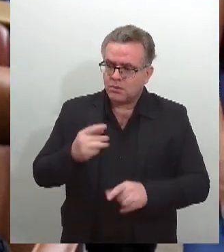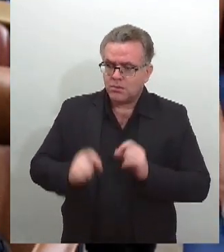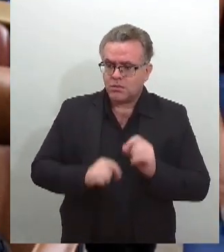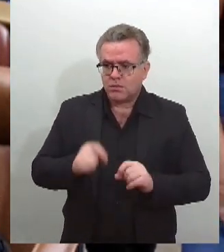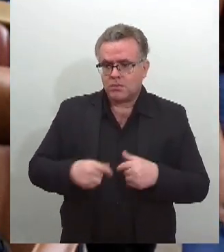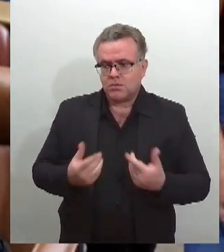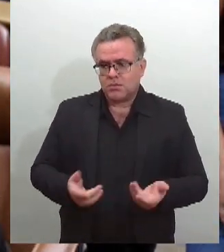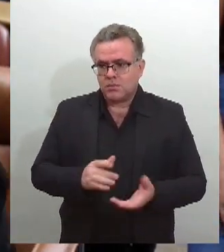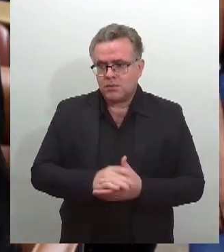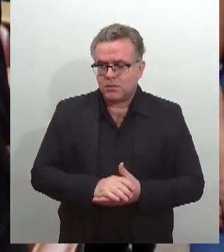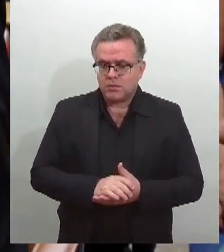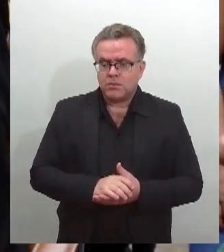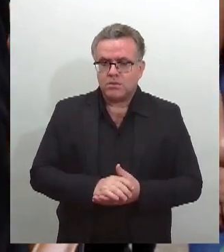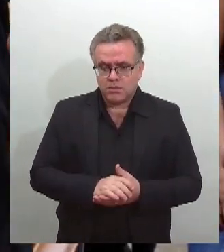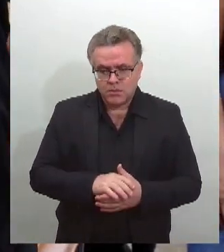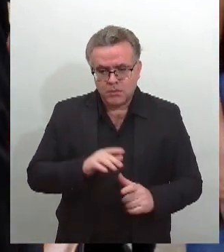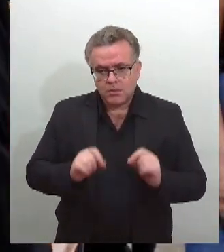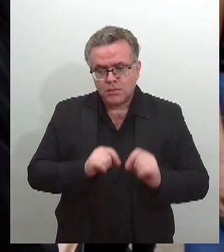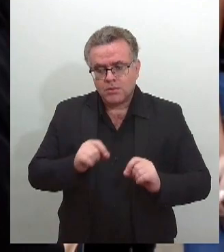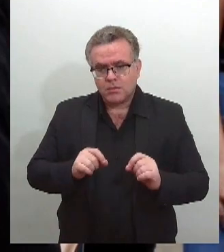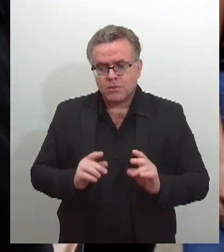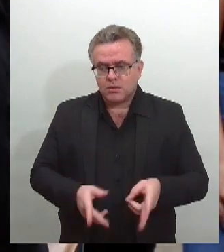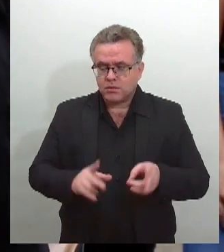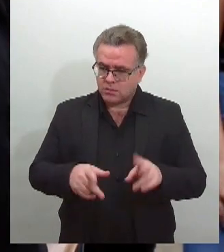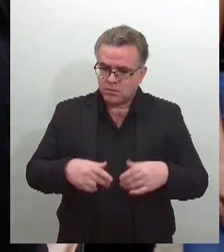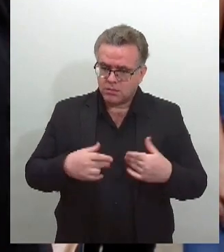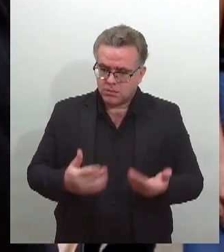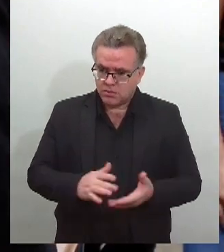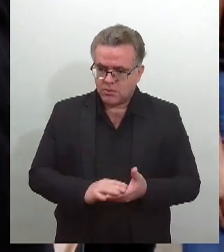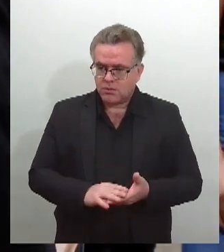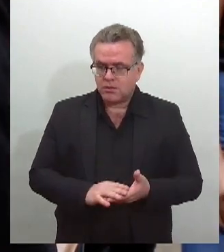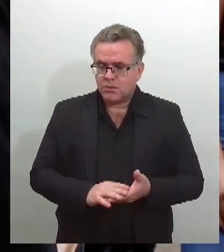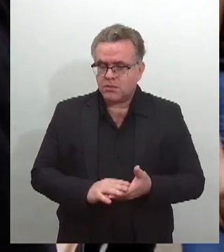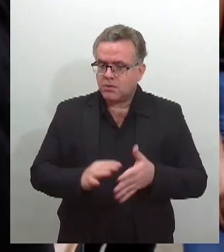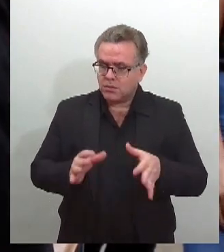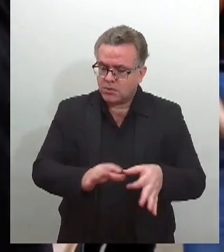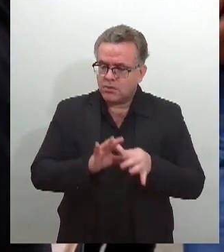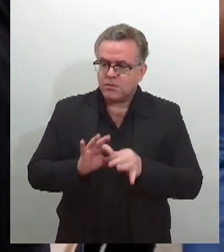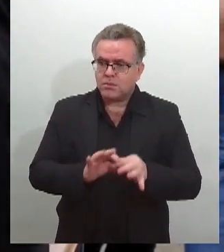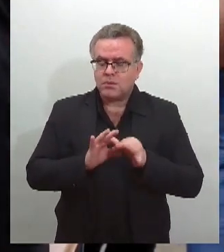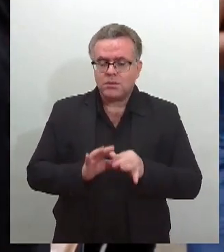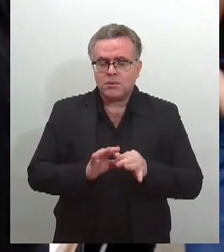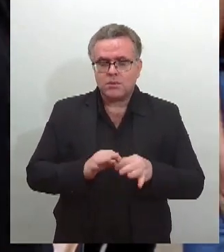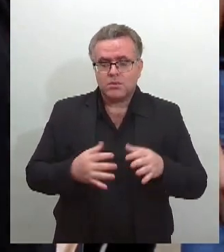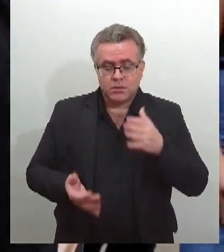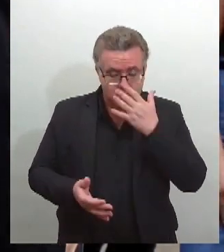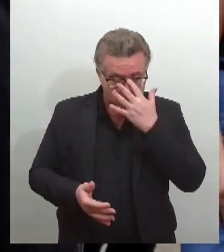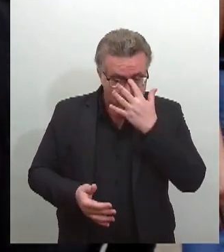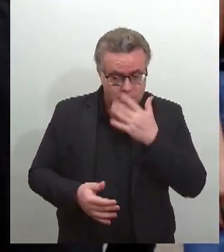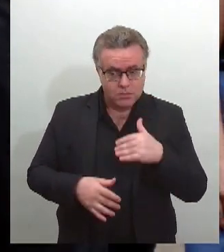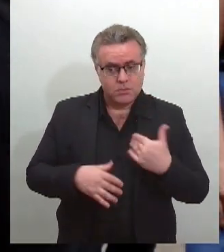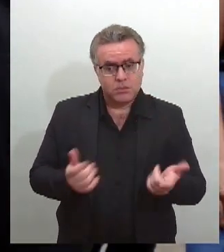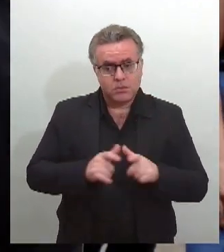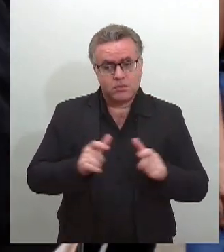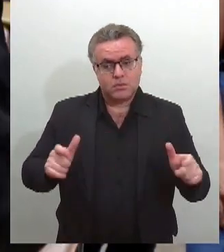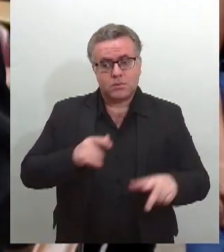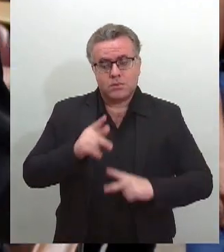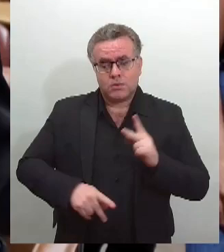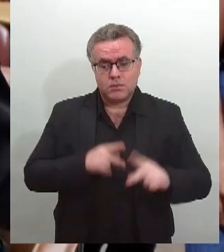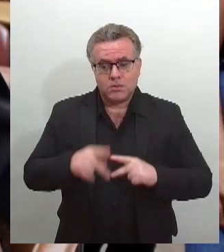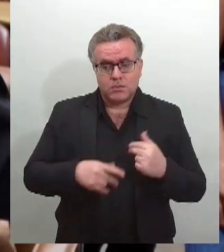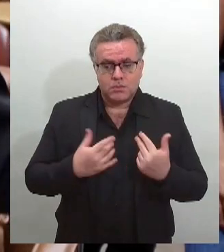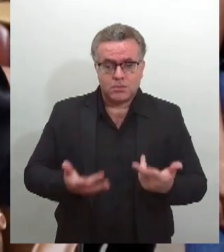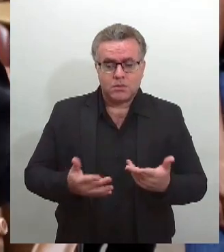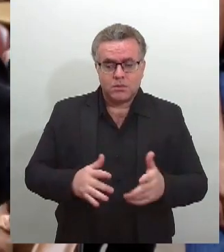Libras, né, nas repartições públicas, porque é uma demanda já muito grande, né, dessa população, mas infelizmente